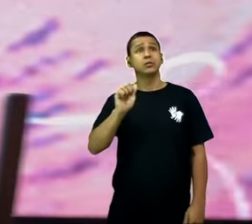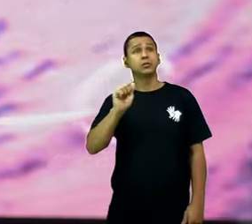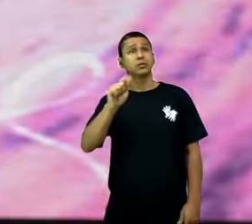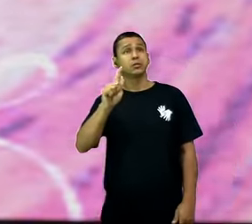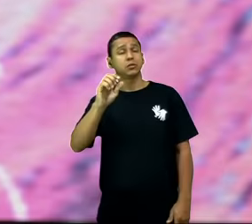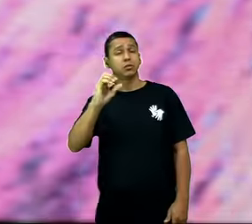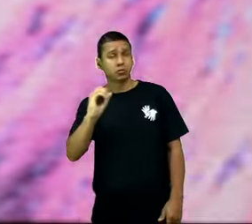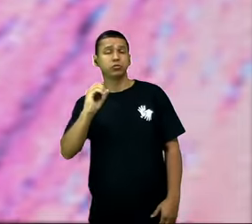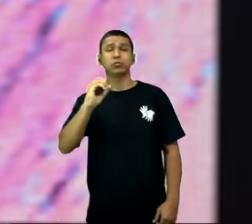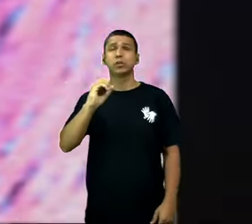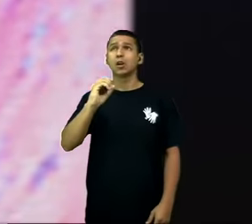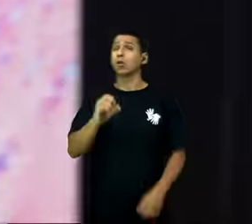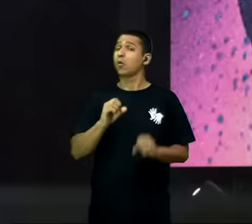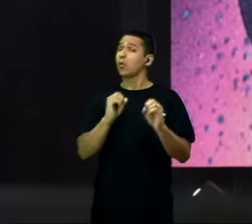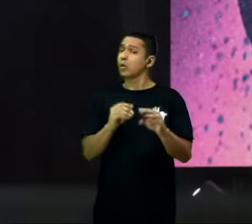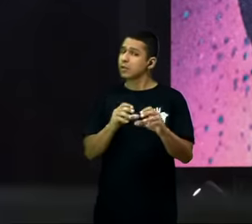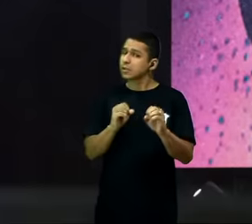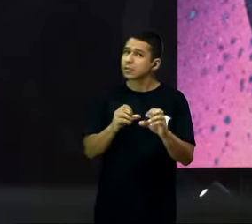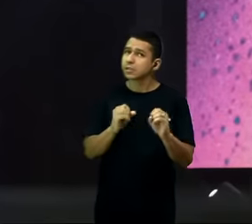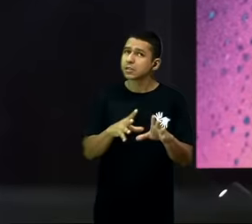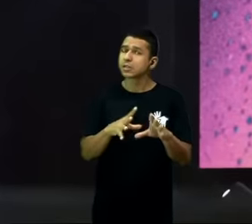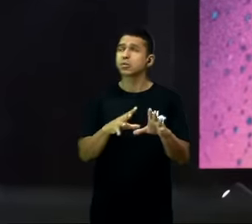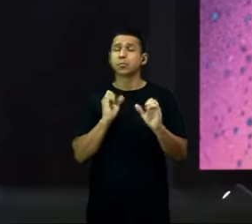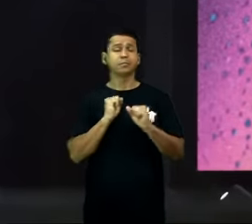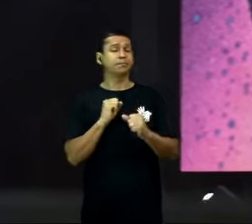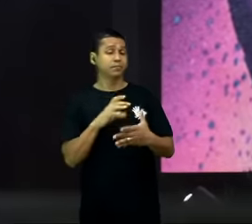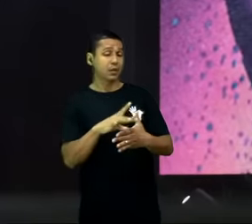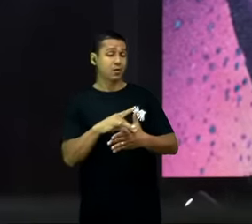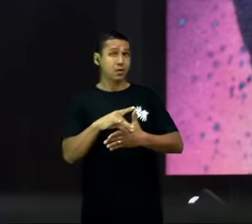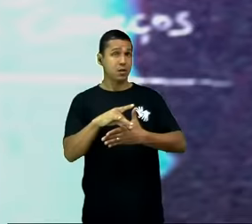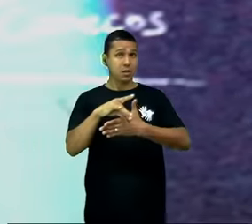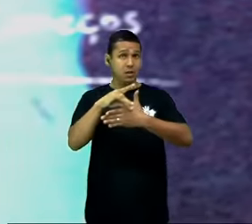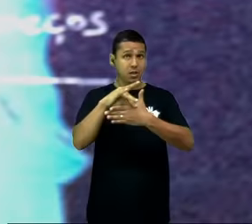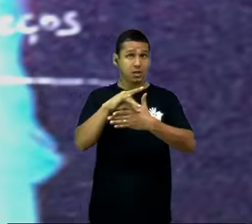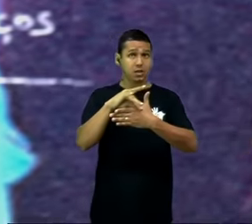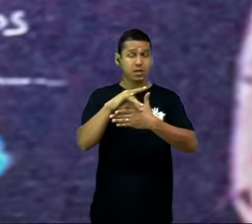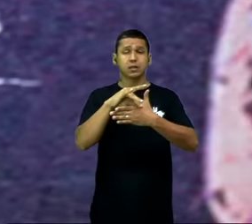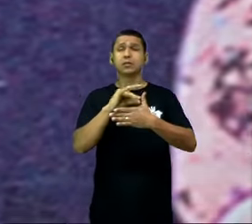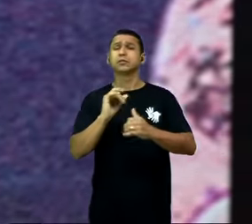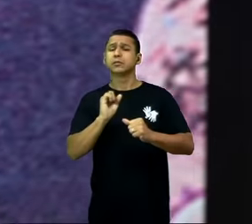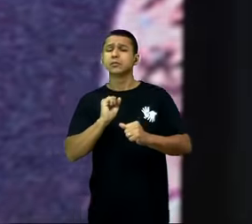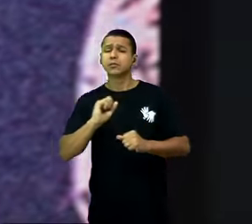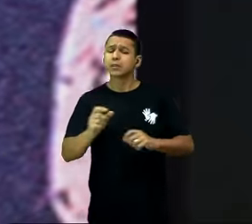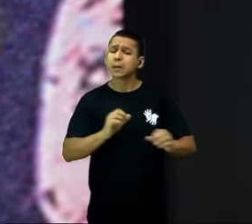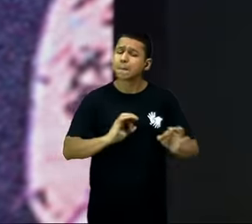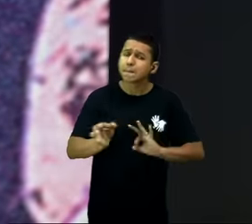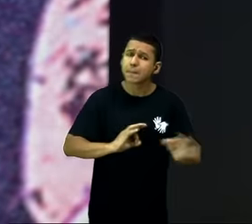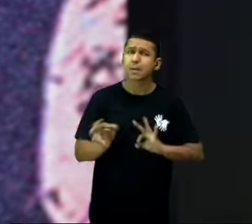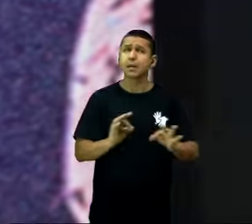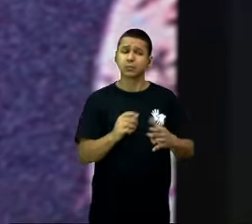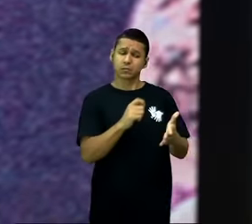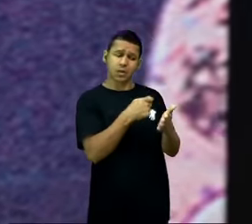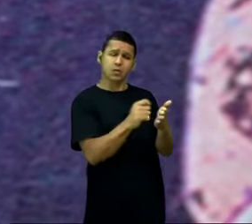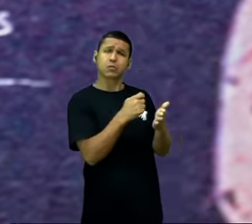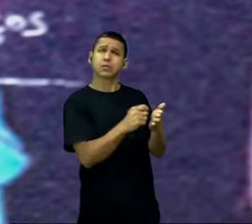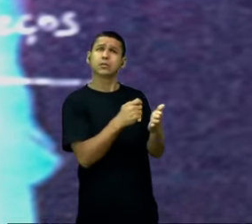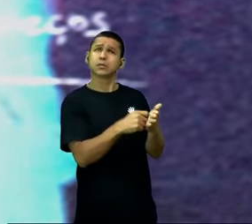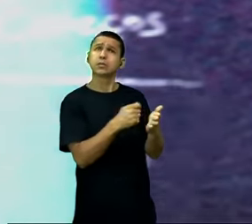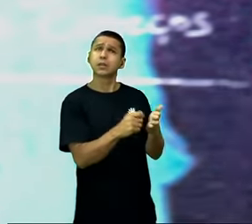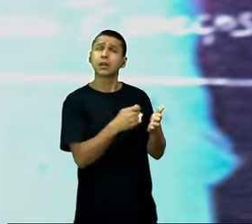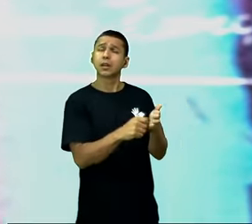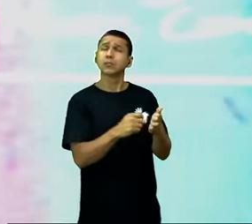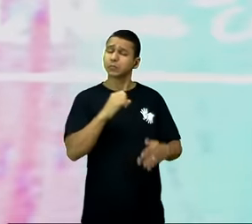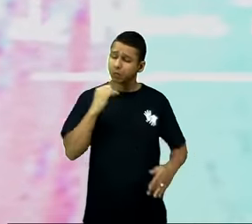jeito que você fala, você tem que ensinar os seus líderes, principalmente os pastores, os ministros, as pessoas que você está preparando, anotar as coisas, cara.